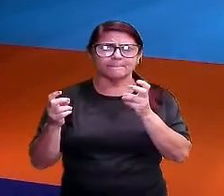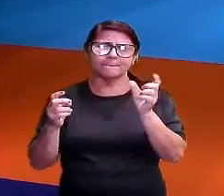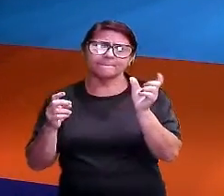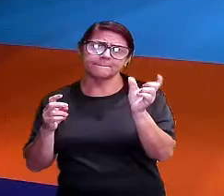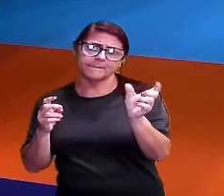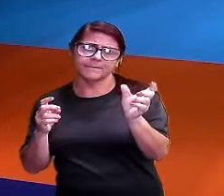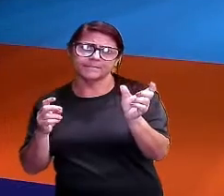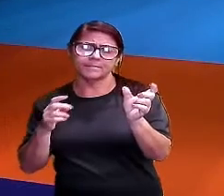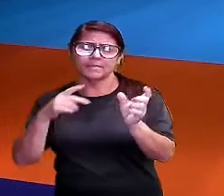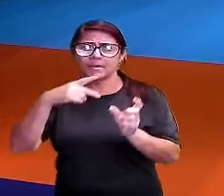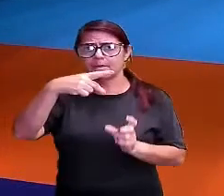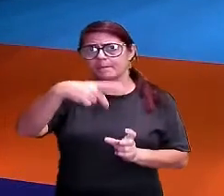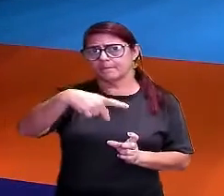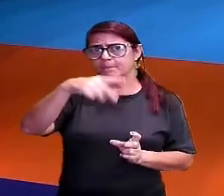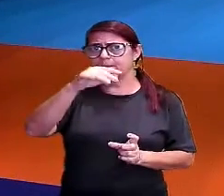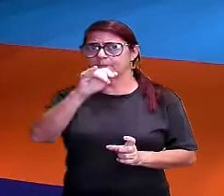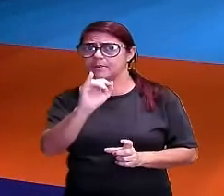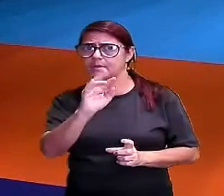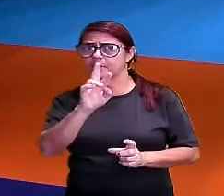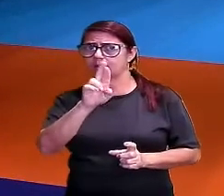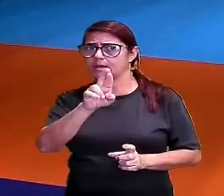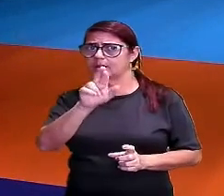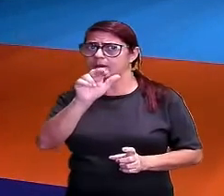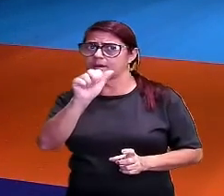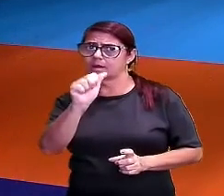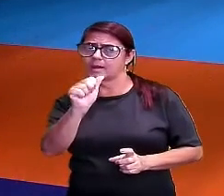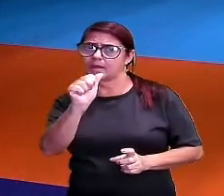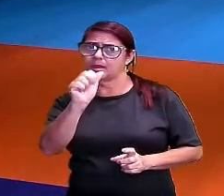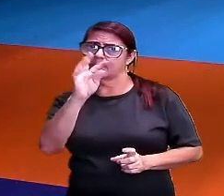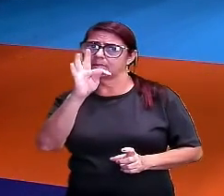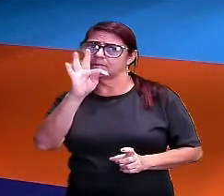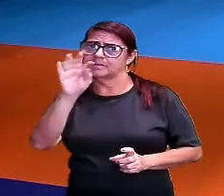aí pirata. Olha como eu falei,